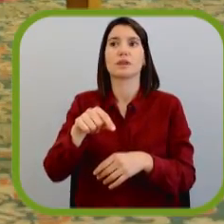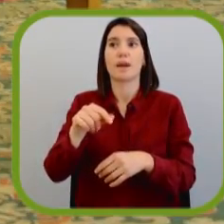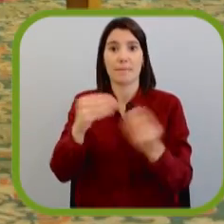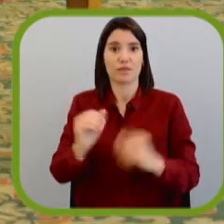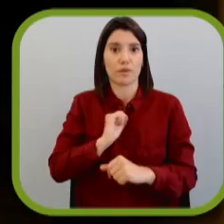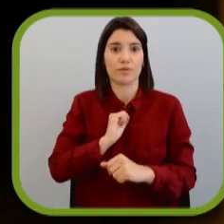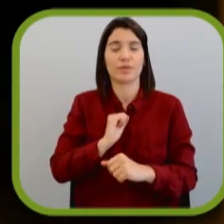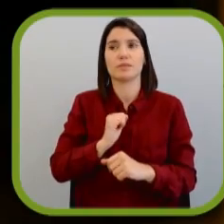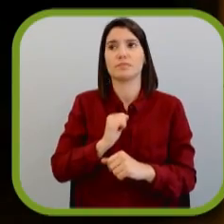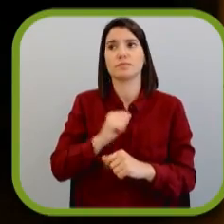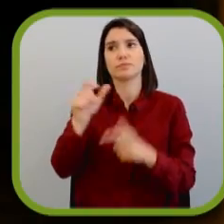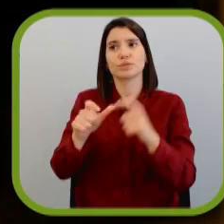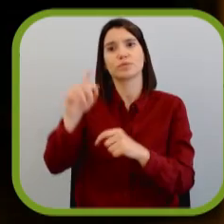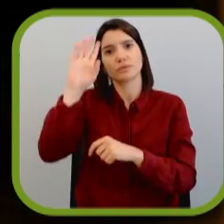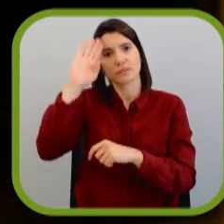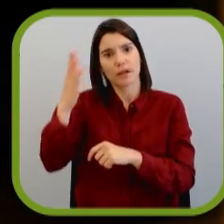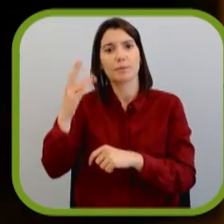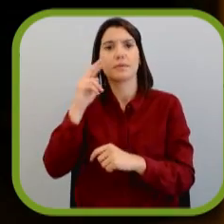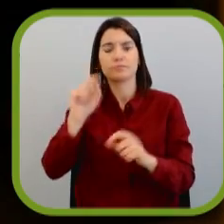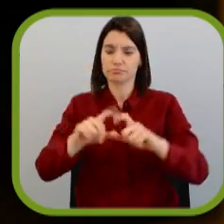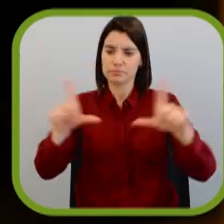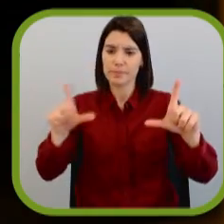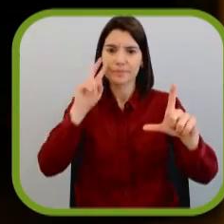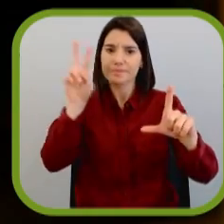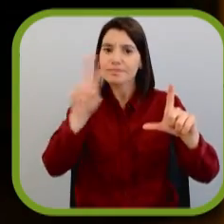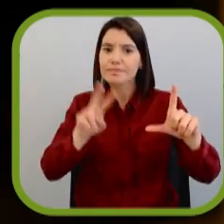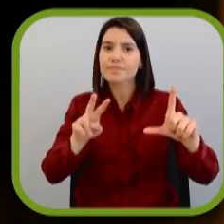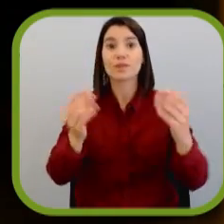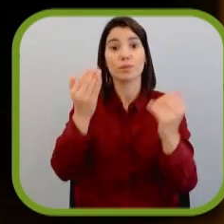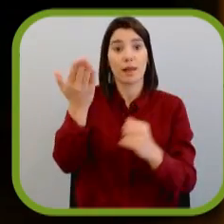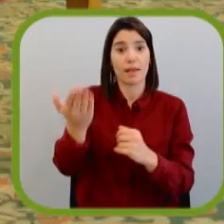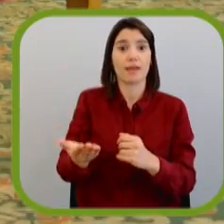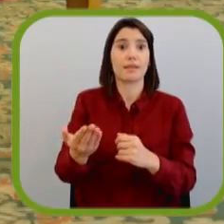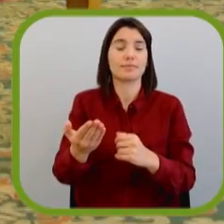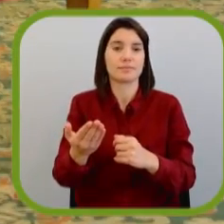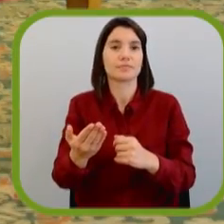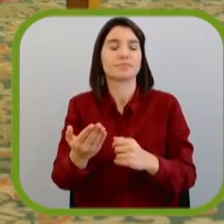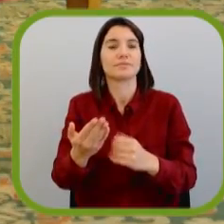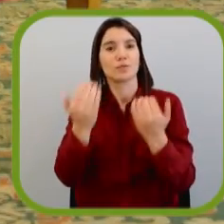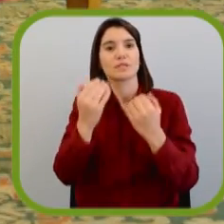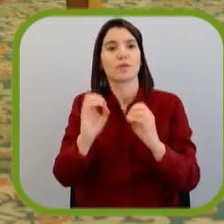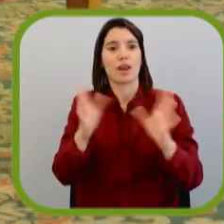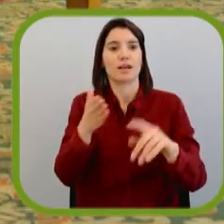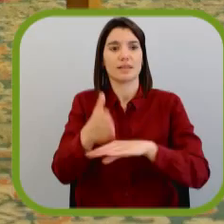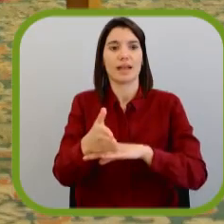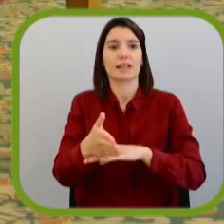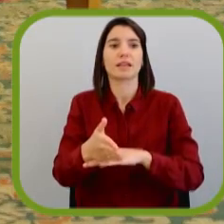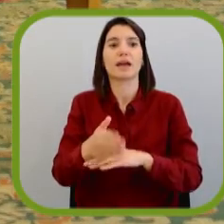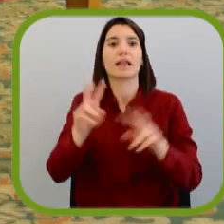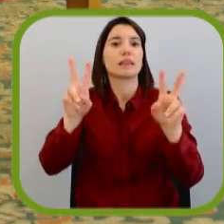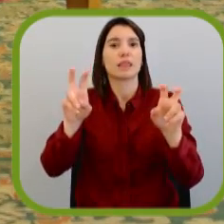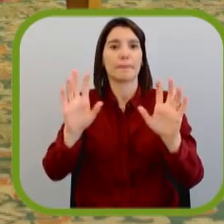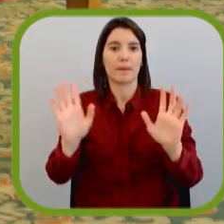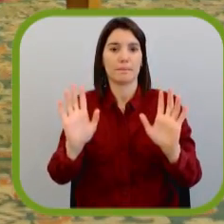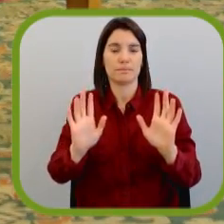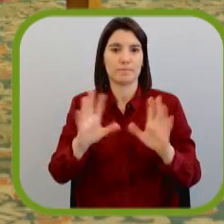uma plataforma, um sítio onde as pessoas saibam que podem ir e terão sempre informação fidedigna, sem qualquer agenda, por isso obviamente vai continuar sempre